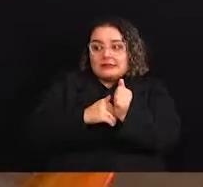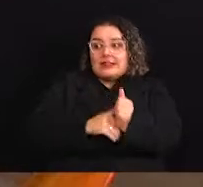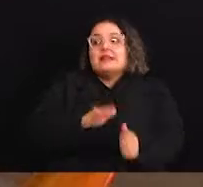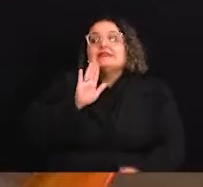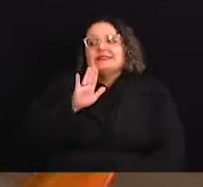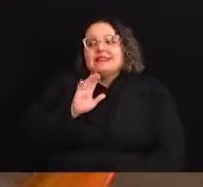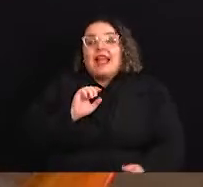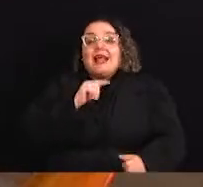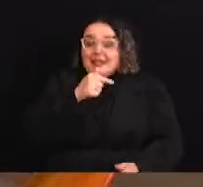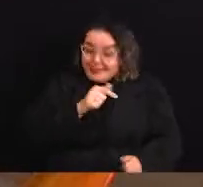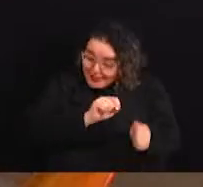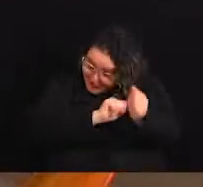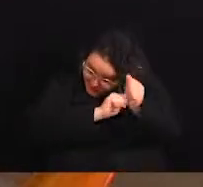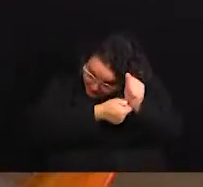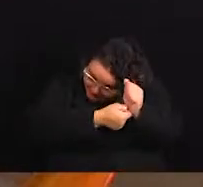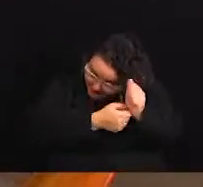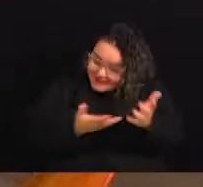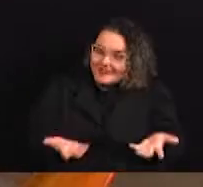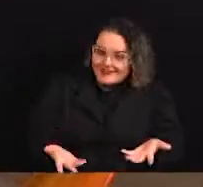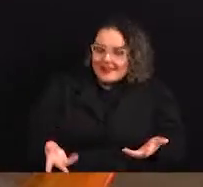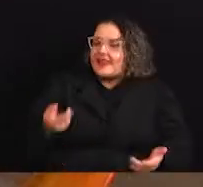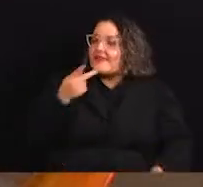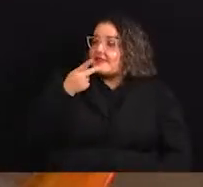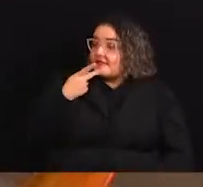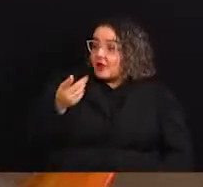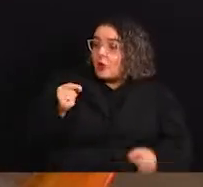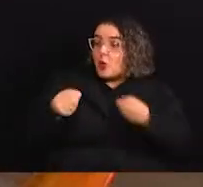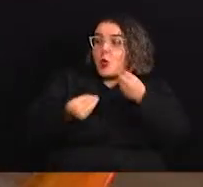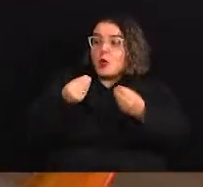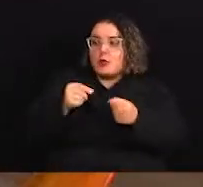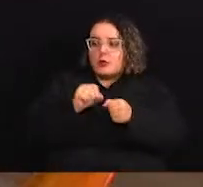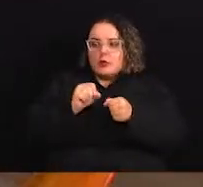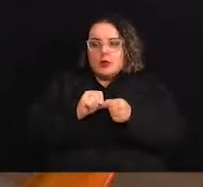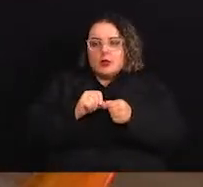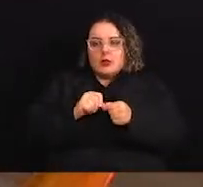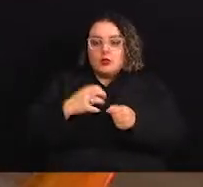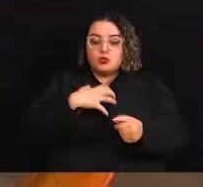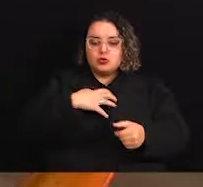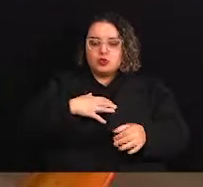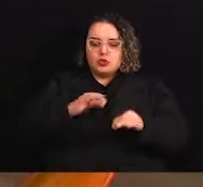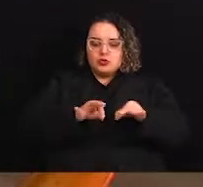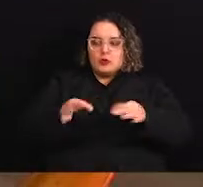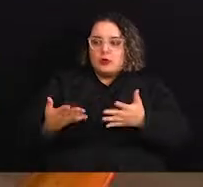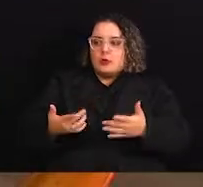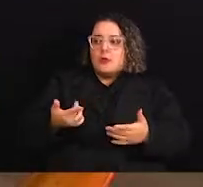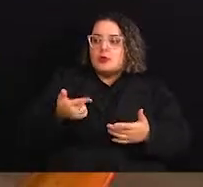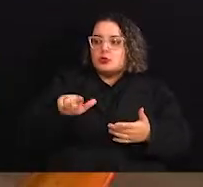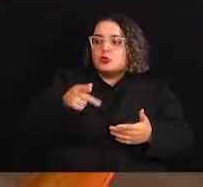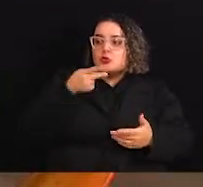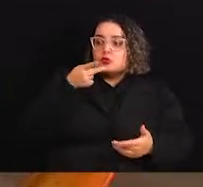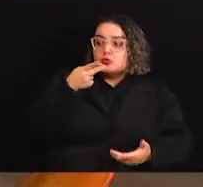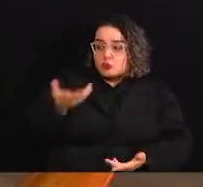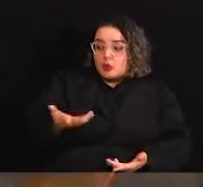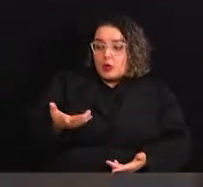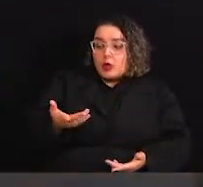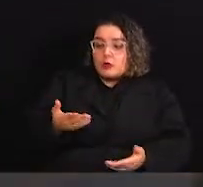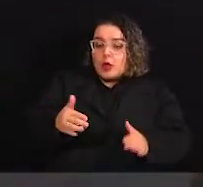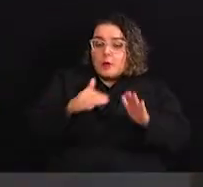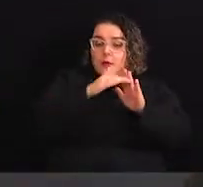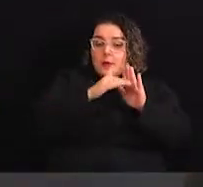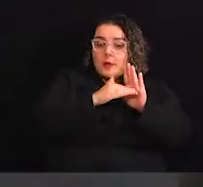isso a pouquinho é a gente vai falar como é que faz e a gente vai mostrar no modo de preparo. Mas a gente segue aqui falando